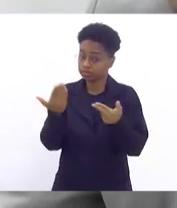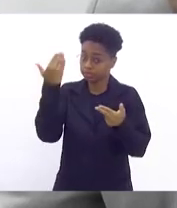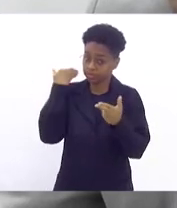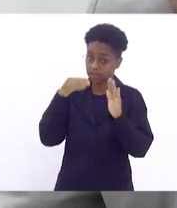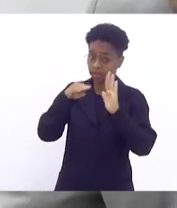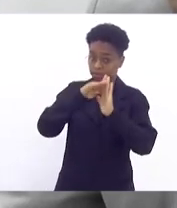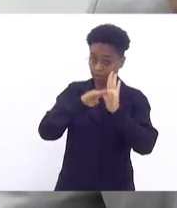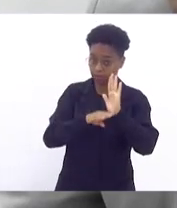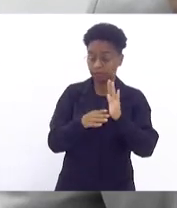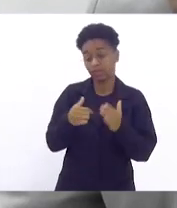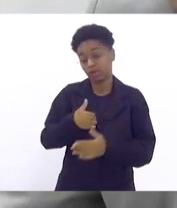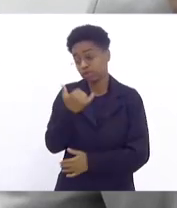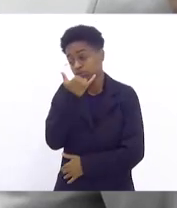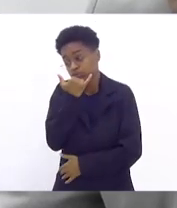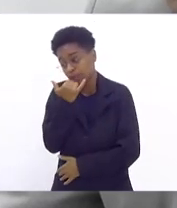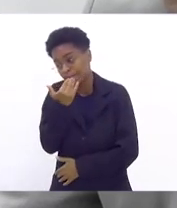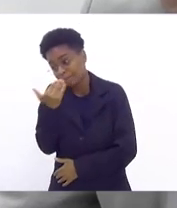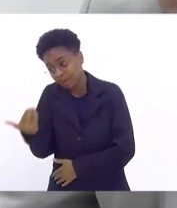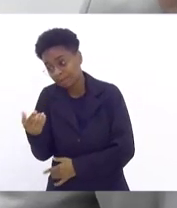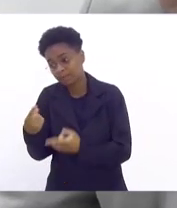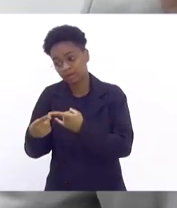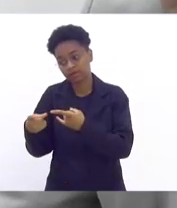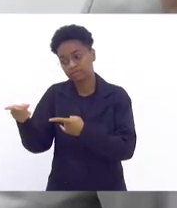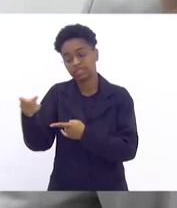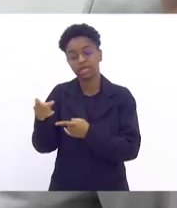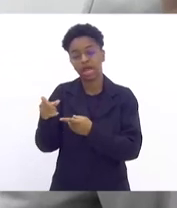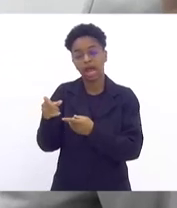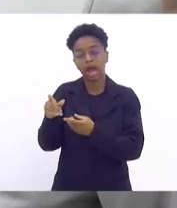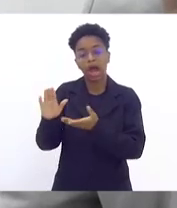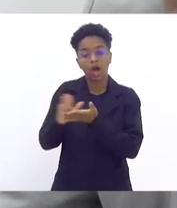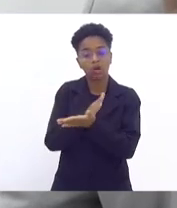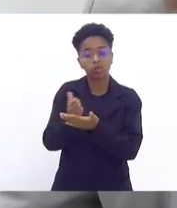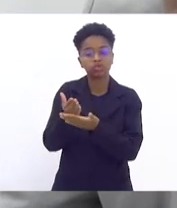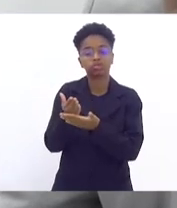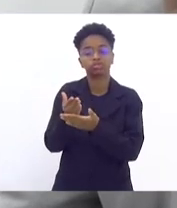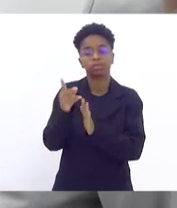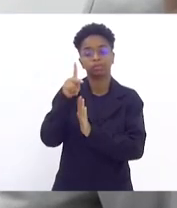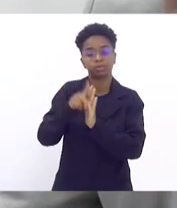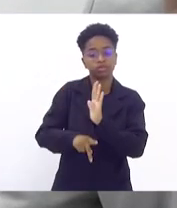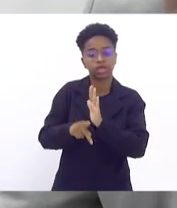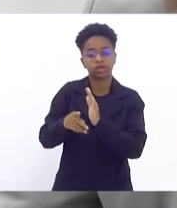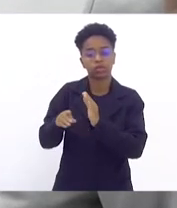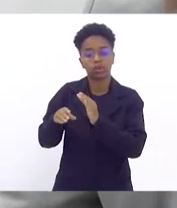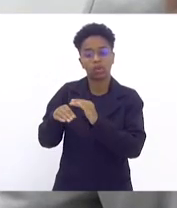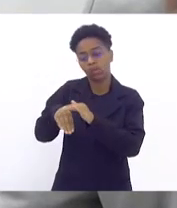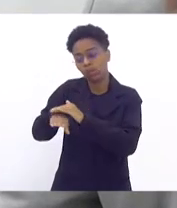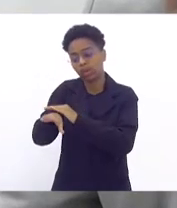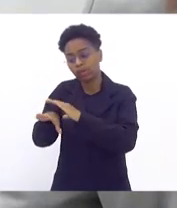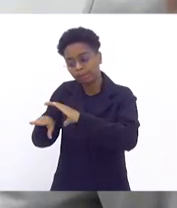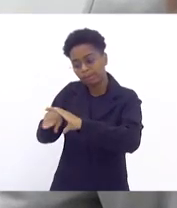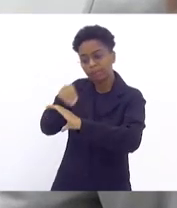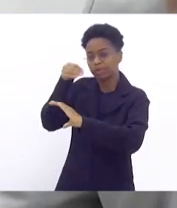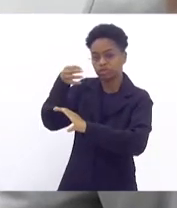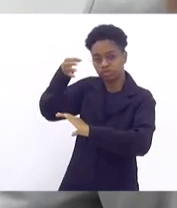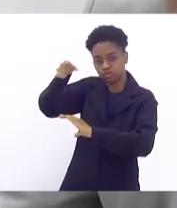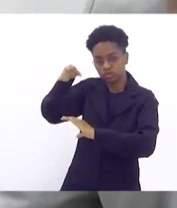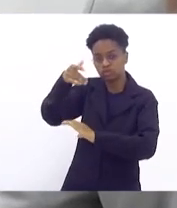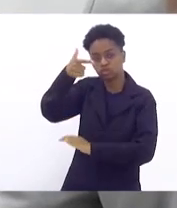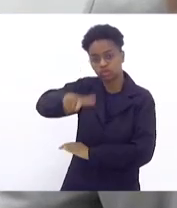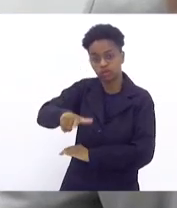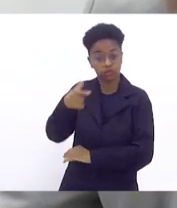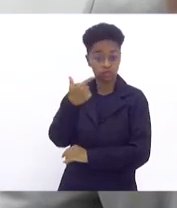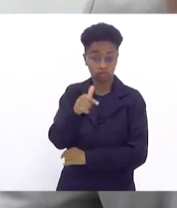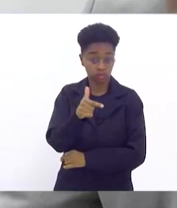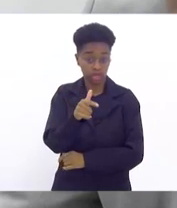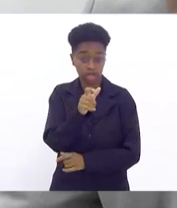vossa excelência que alguns projetos que você desarquivou não receberam não não foram designados novos relatores